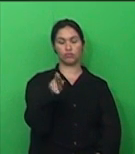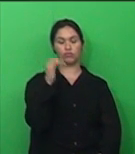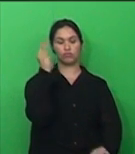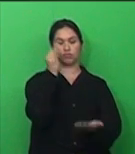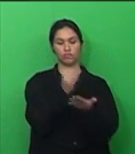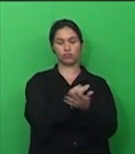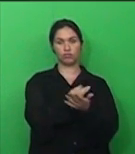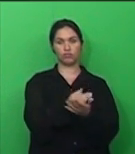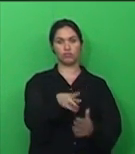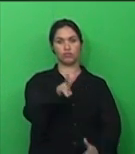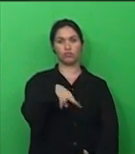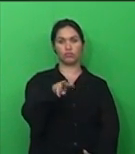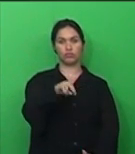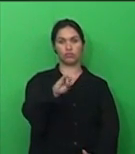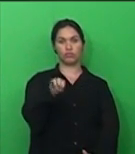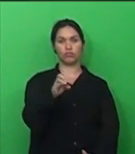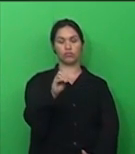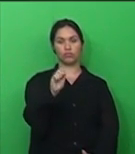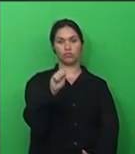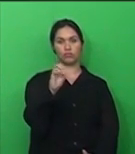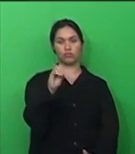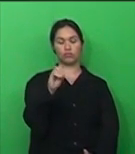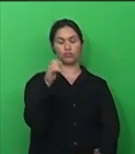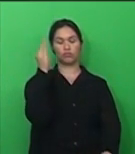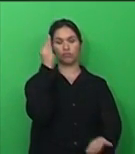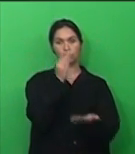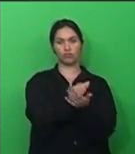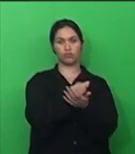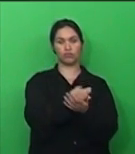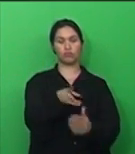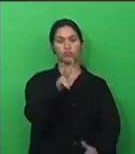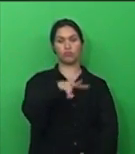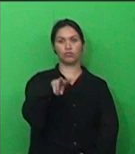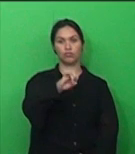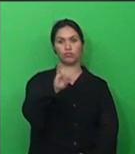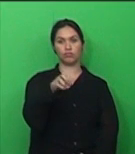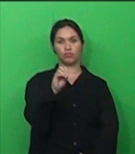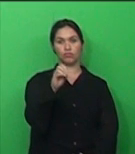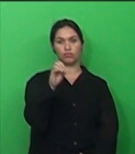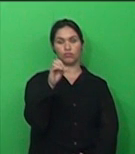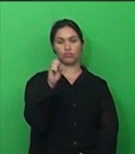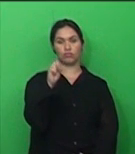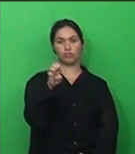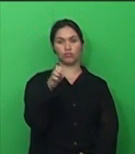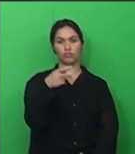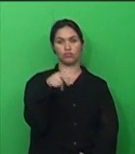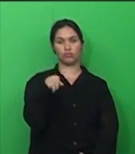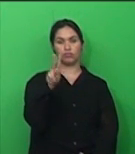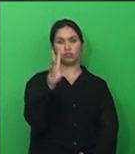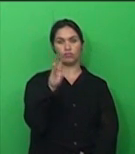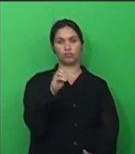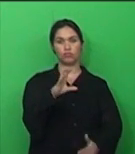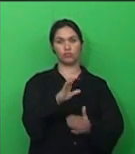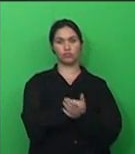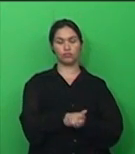ausente. Vereador João Batista Belloli, ausente. Vereador José Paulo Ferrarese.